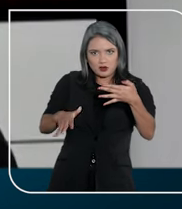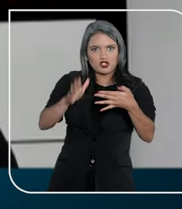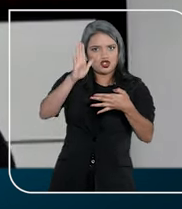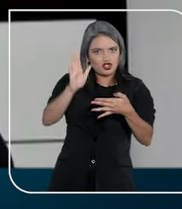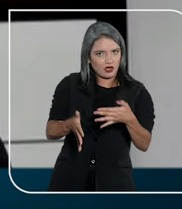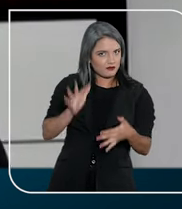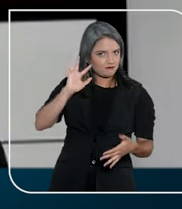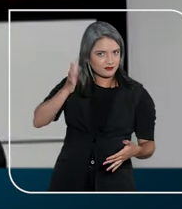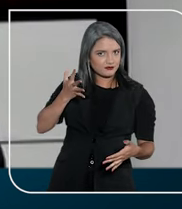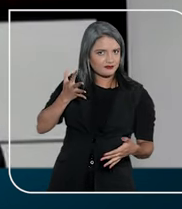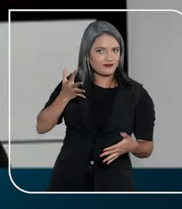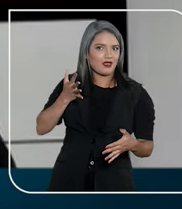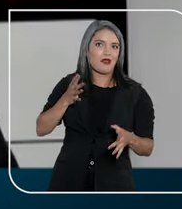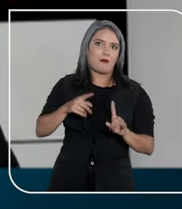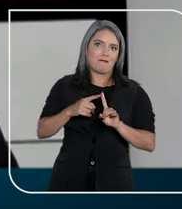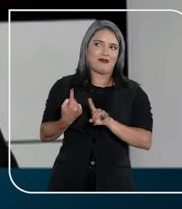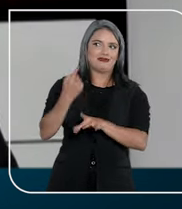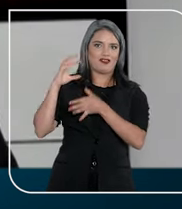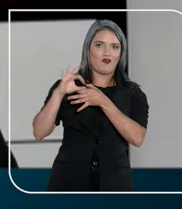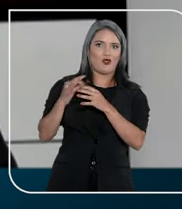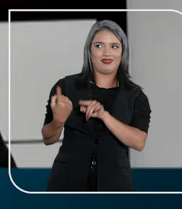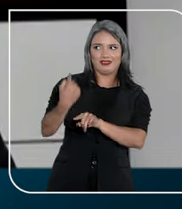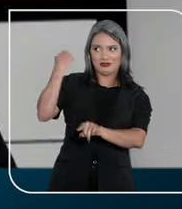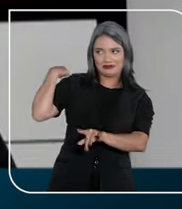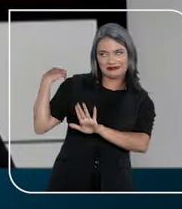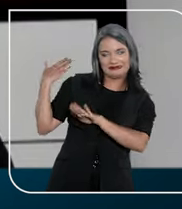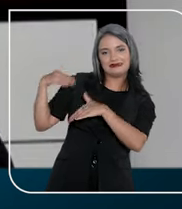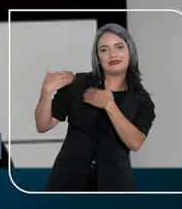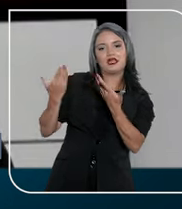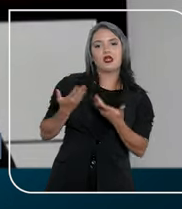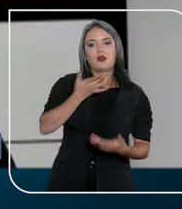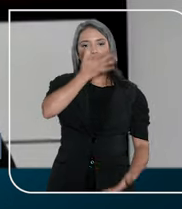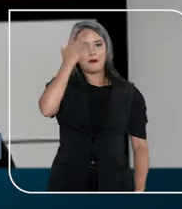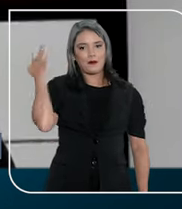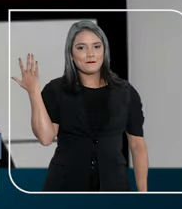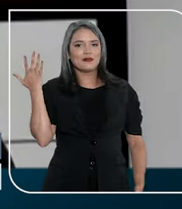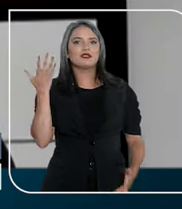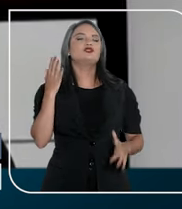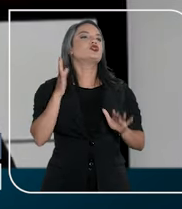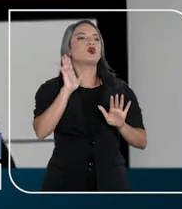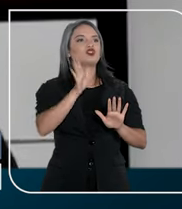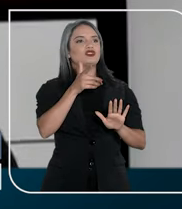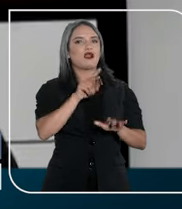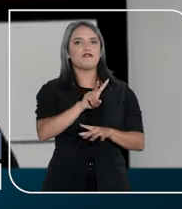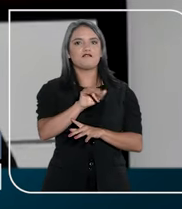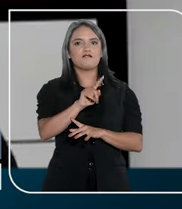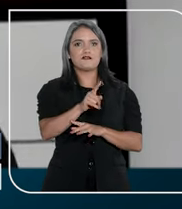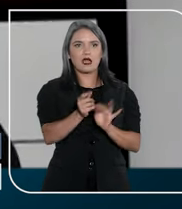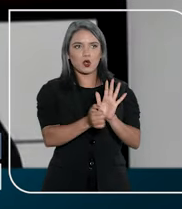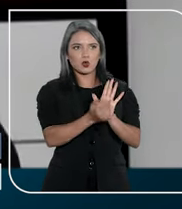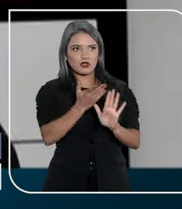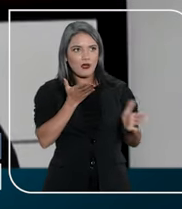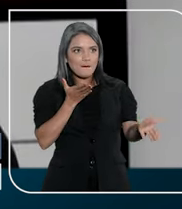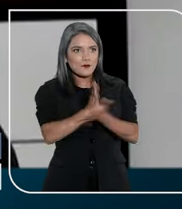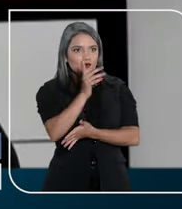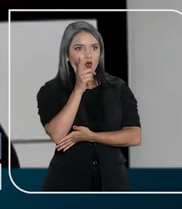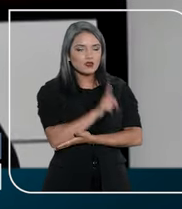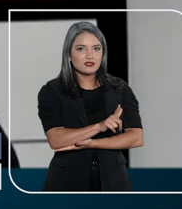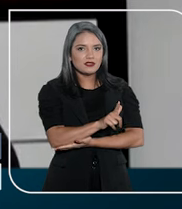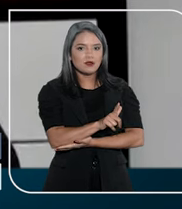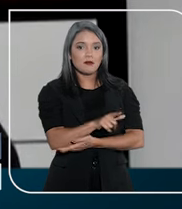evolução. Nós tínhamos um primeiro entendimento de que o candidato, ainda que aprovado dentro do número de vagas, sequer direito à nomeação ele